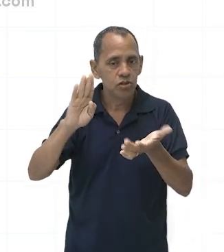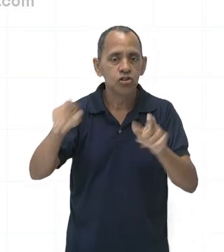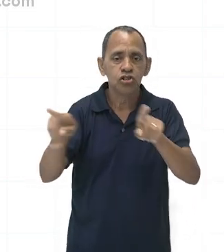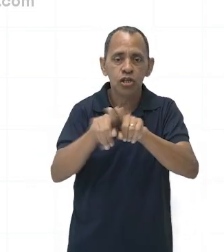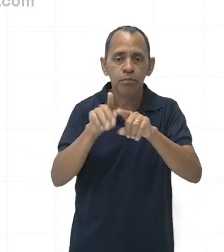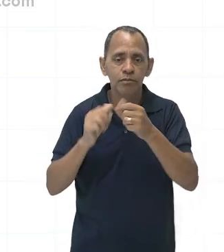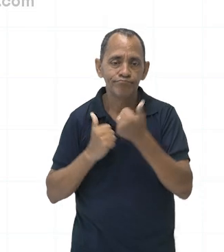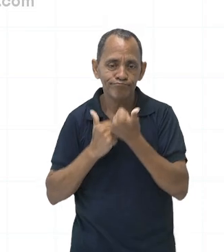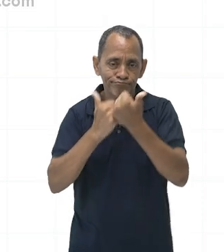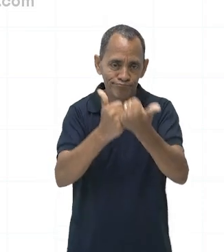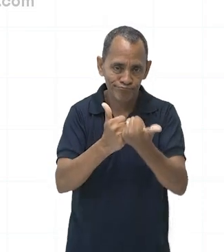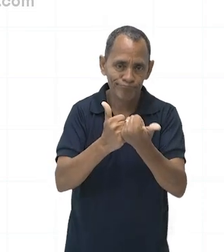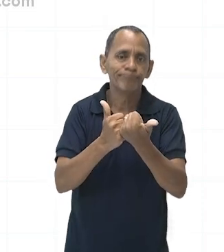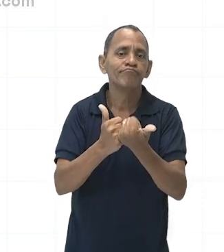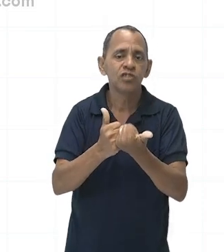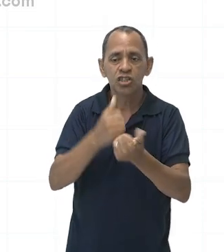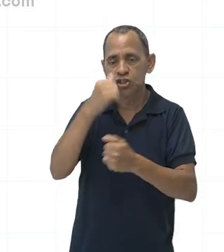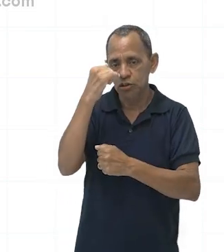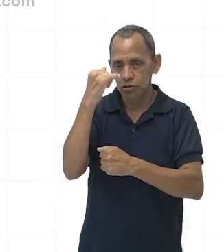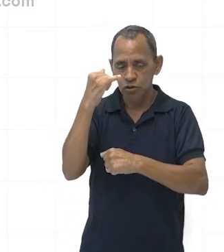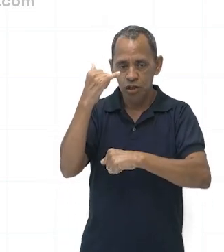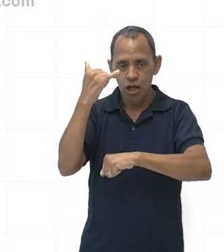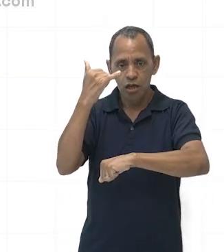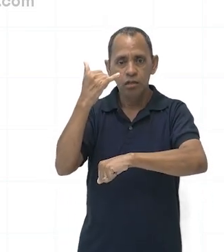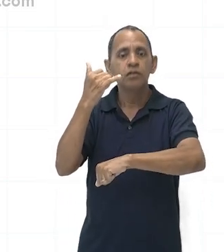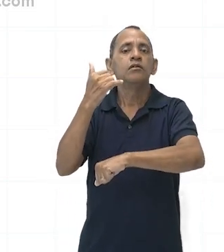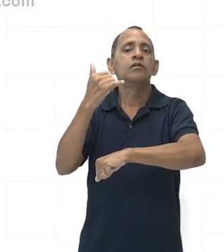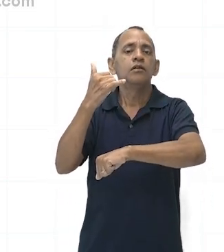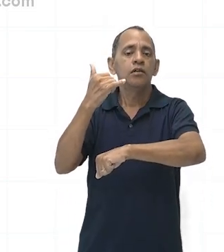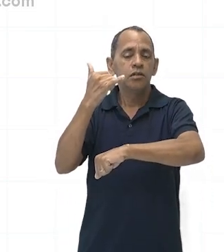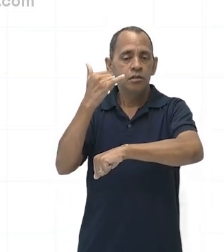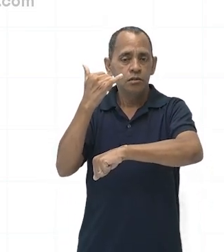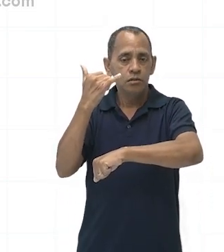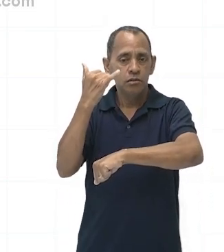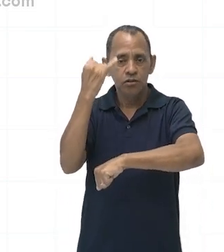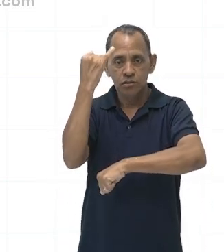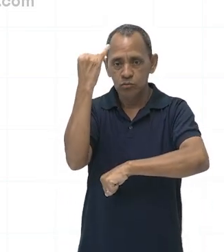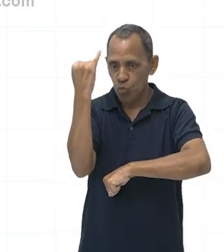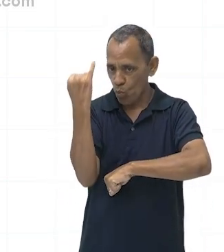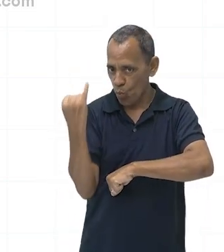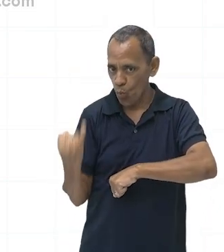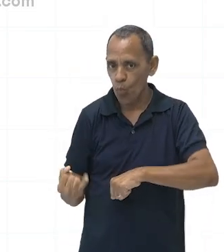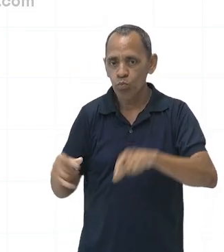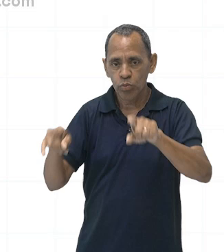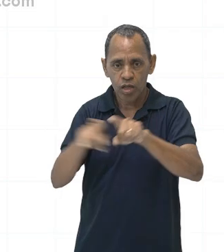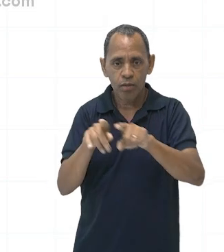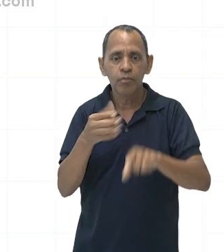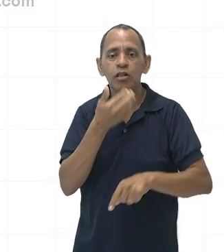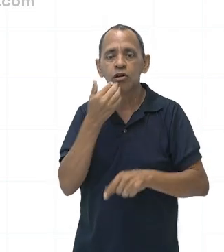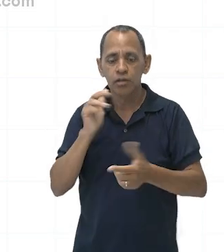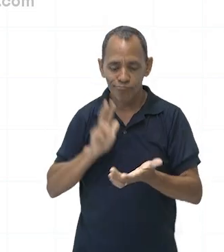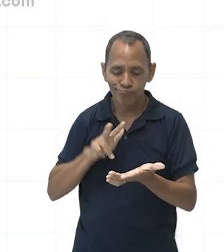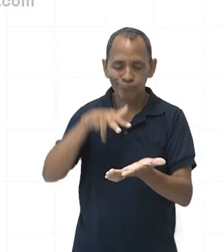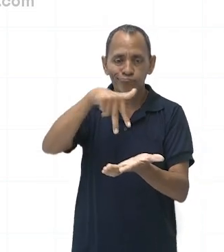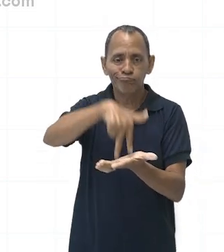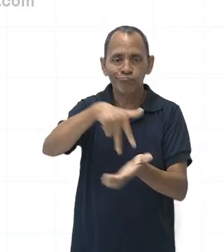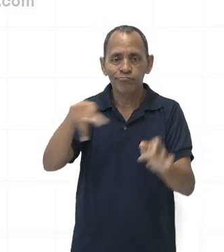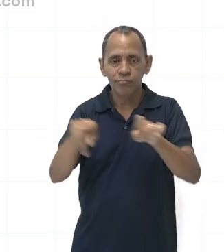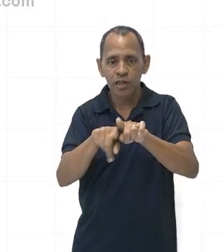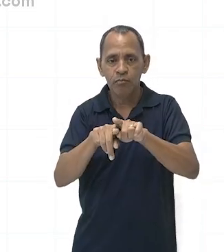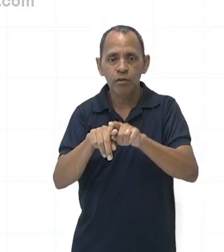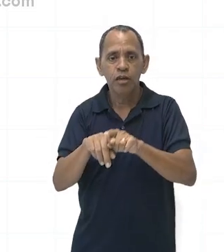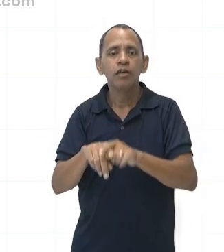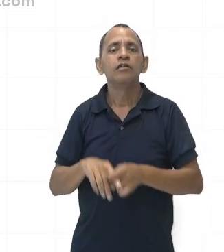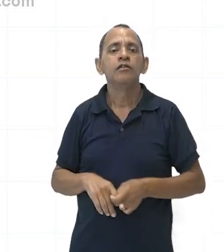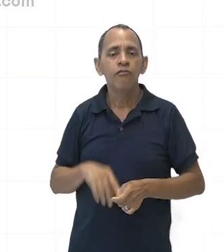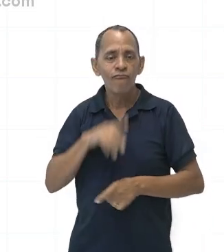Auxilia no emagrecimento, vai melhorar a nossa postura. Além disso, vai